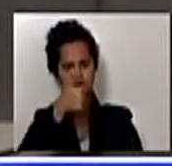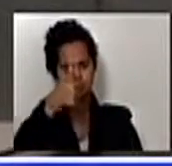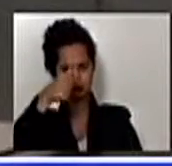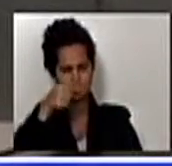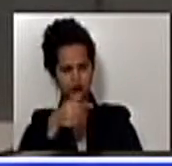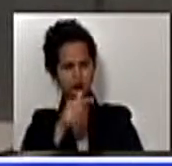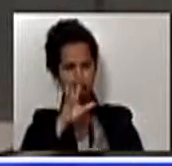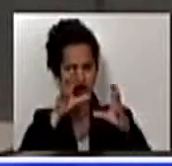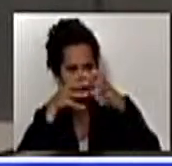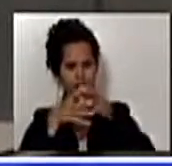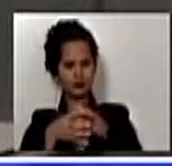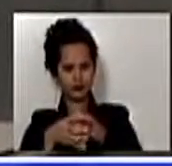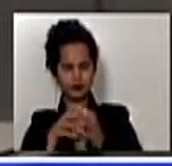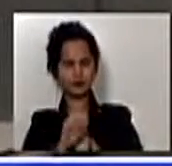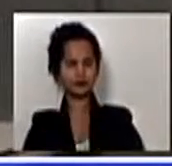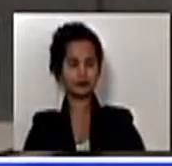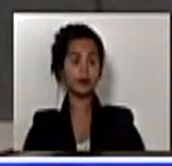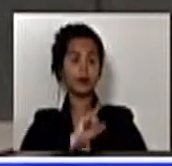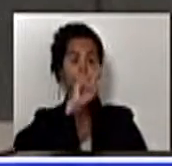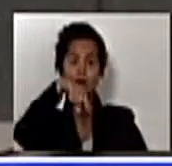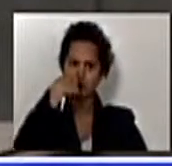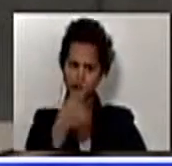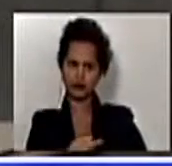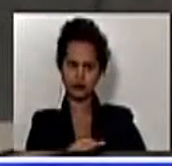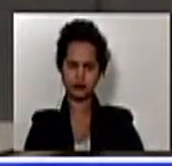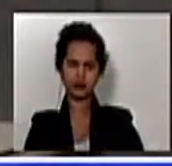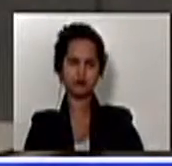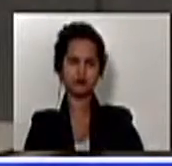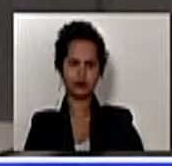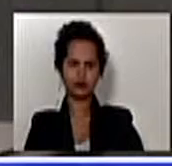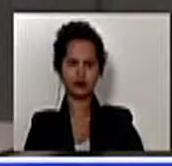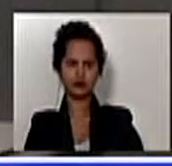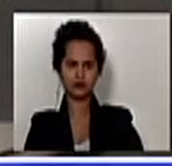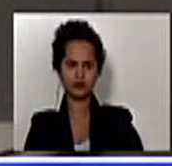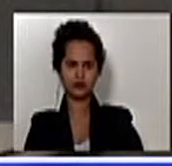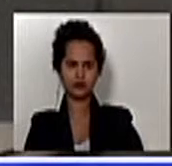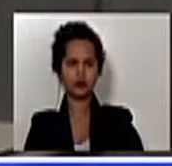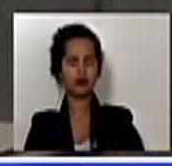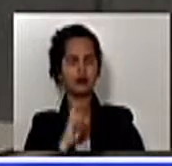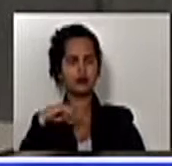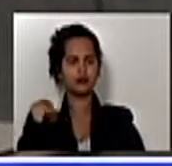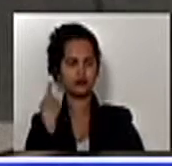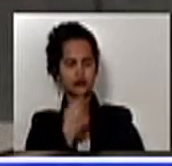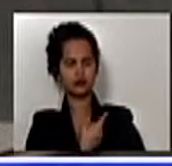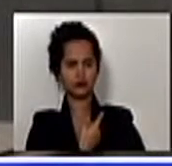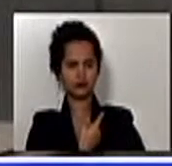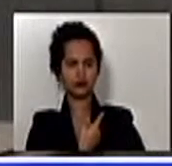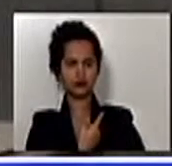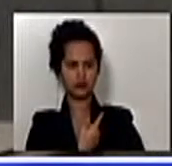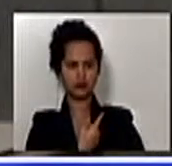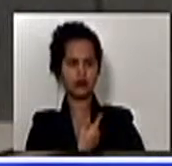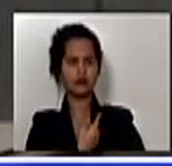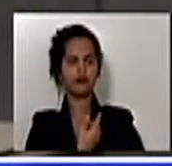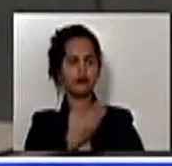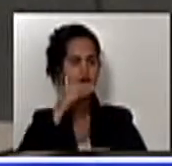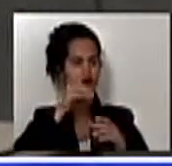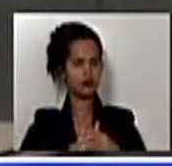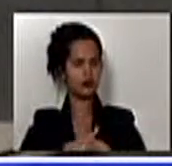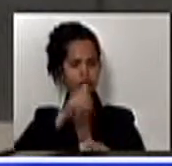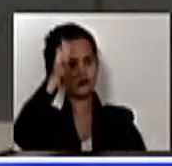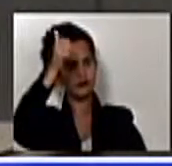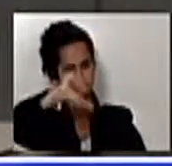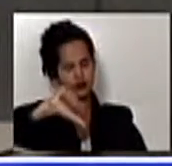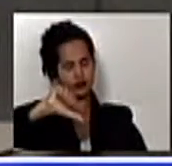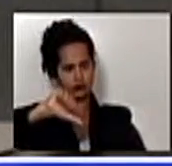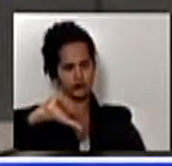17ª Vara. Inclusive, depois, né, de votado, nós ainda votamos alguns vetos governamentais